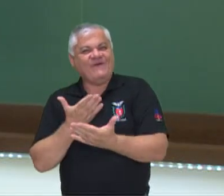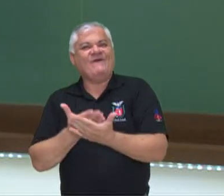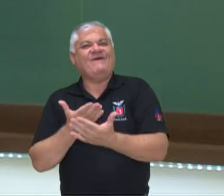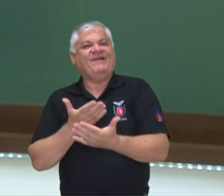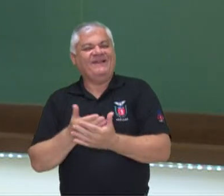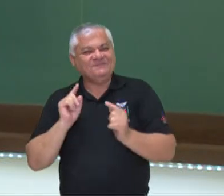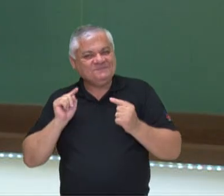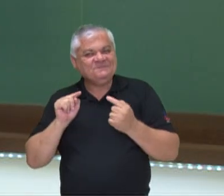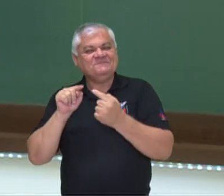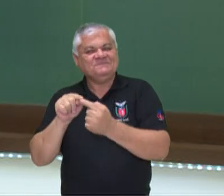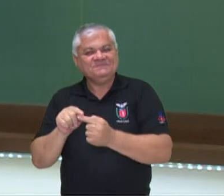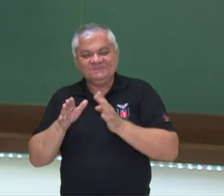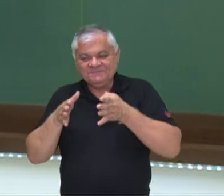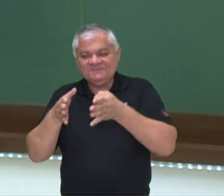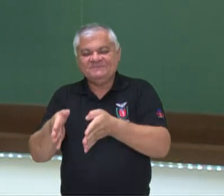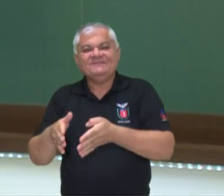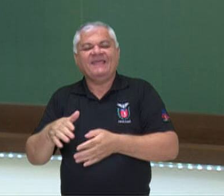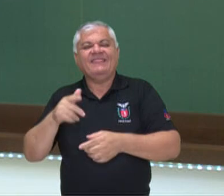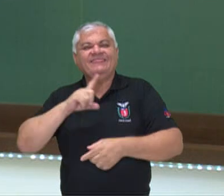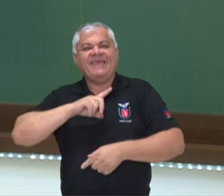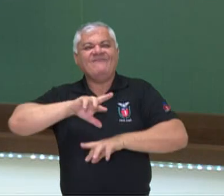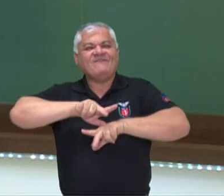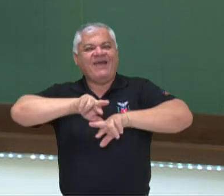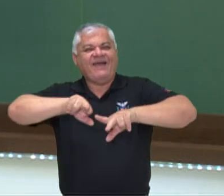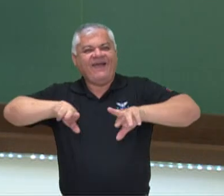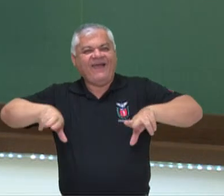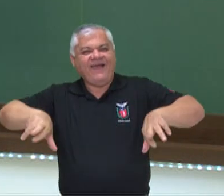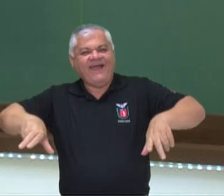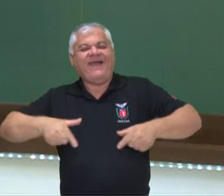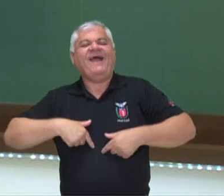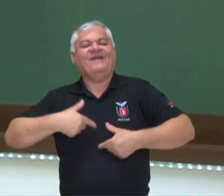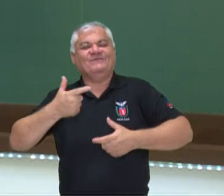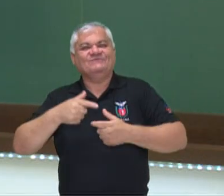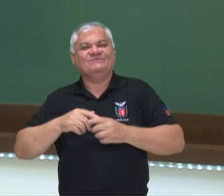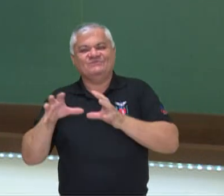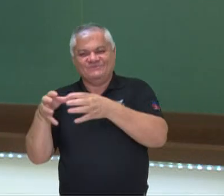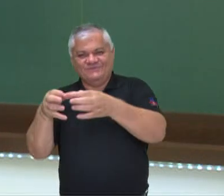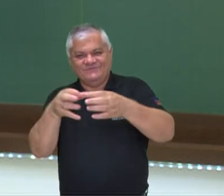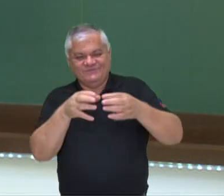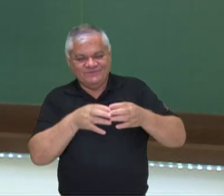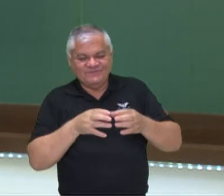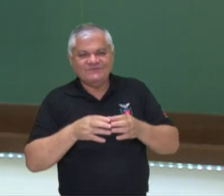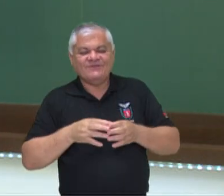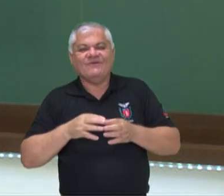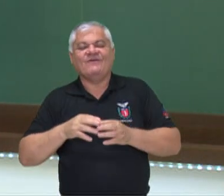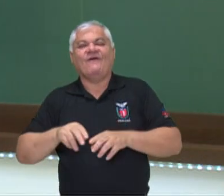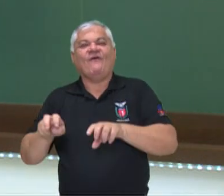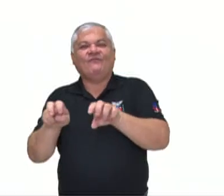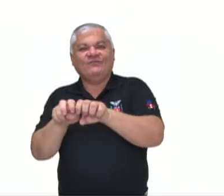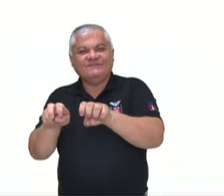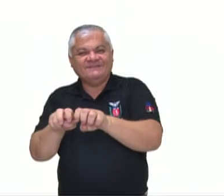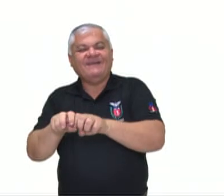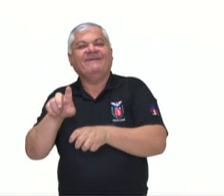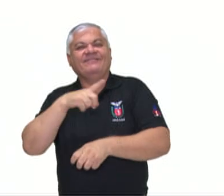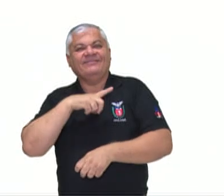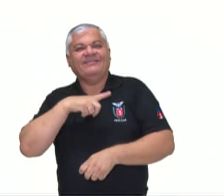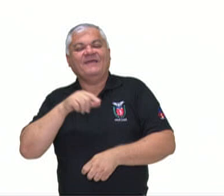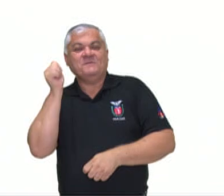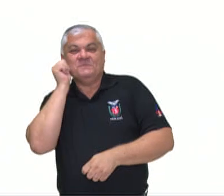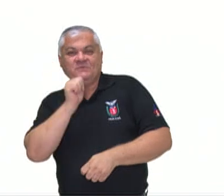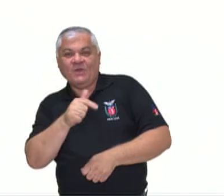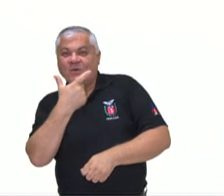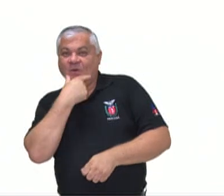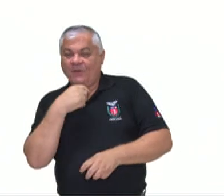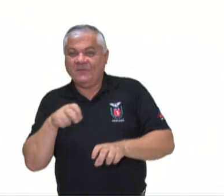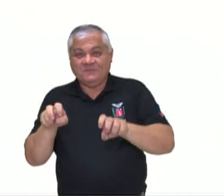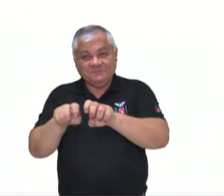né? Normalmente existem vários times de futsal, tanto no masculino quanto no feminino, nos jogos escolares. Quais são os